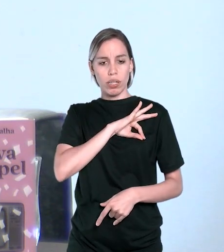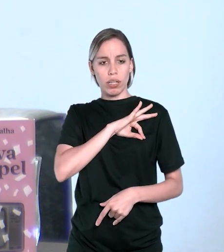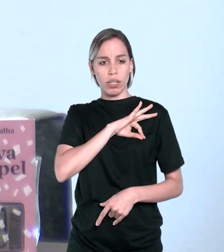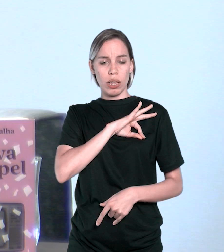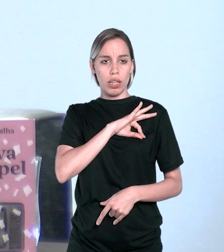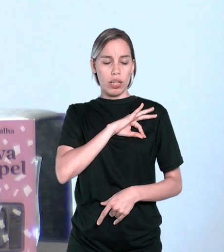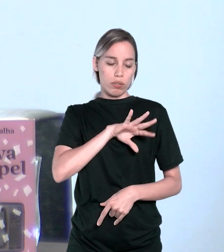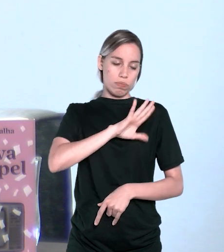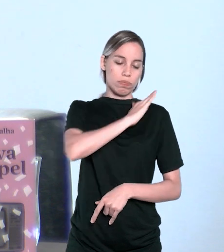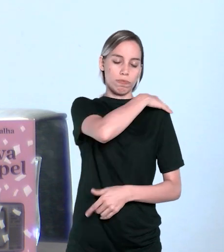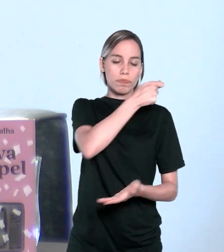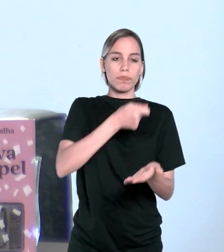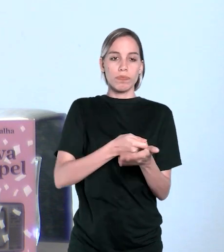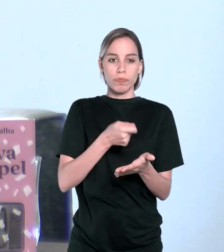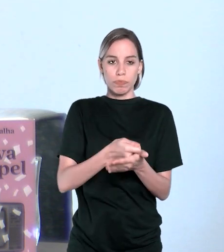assim realmente de